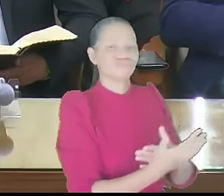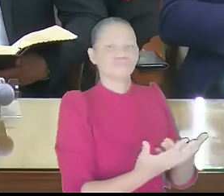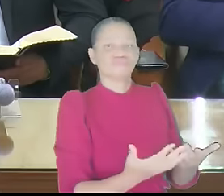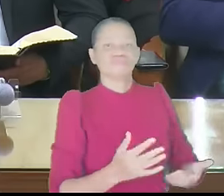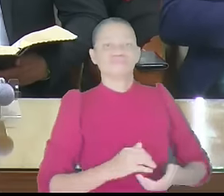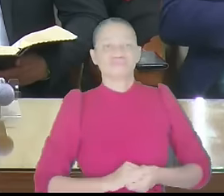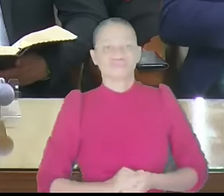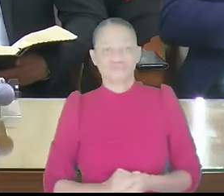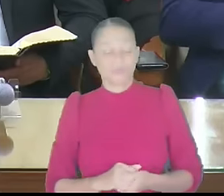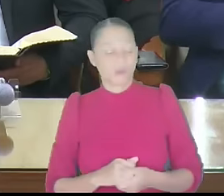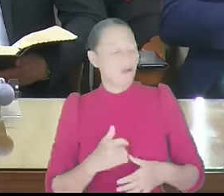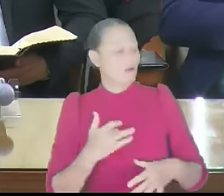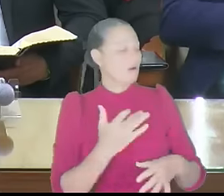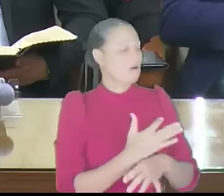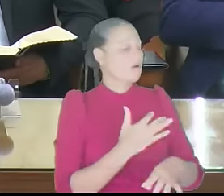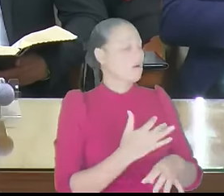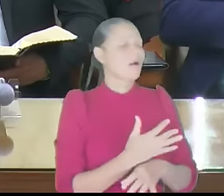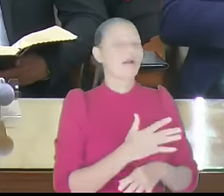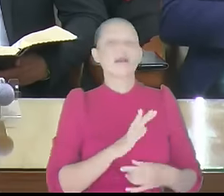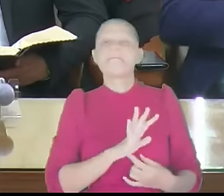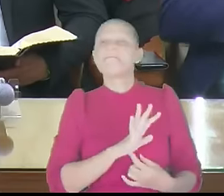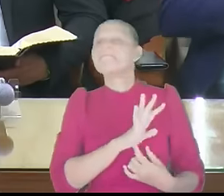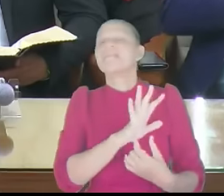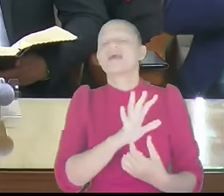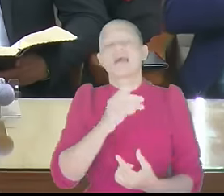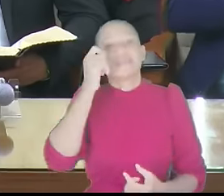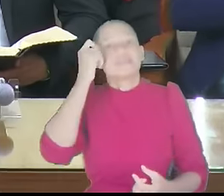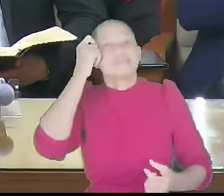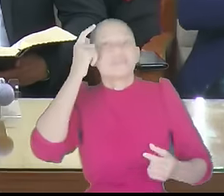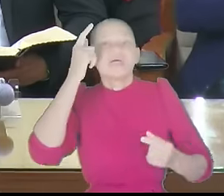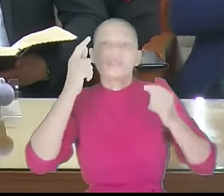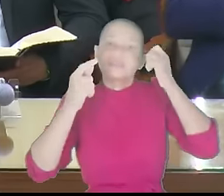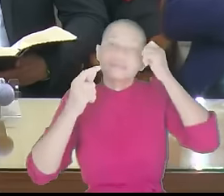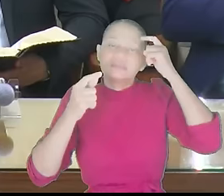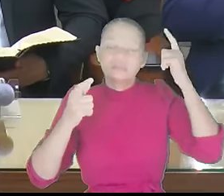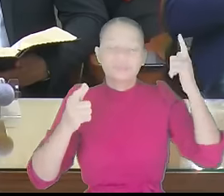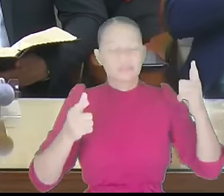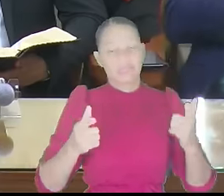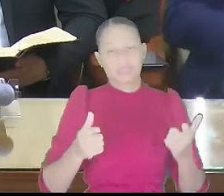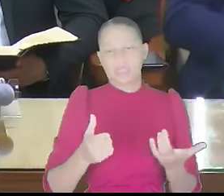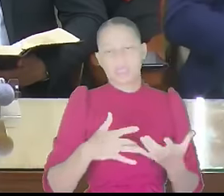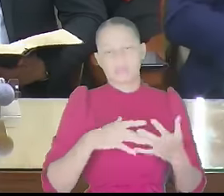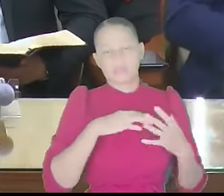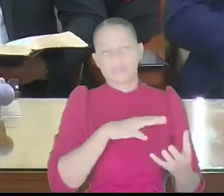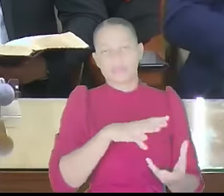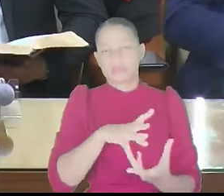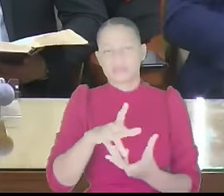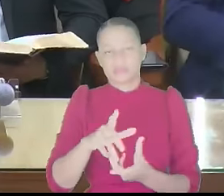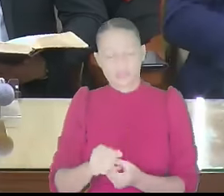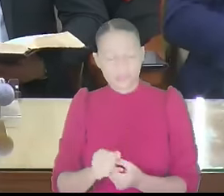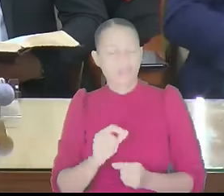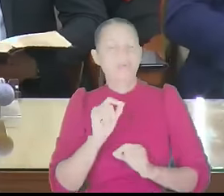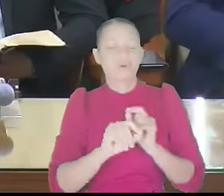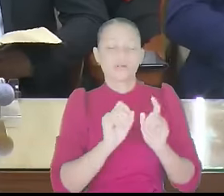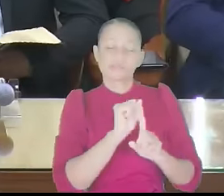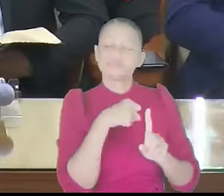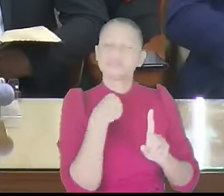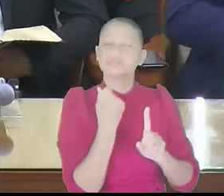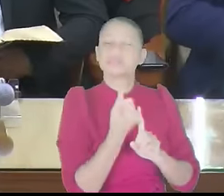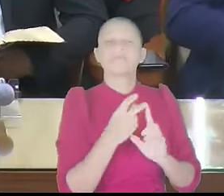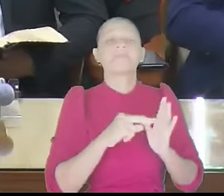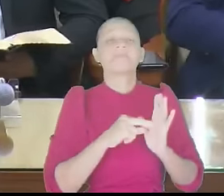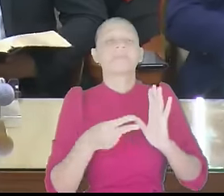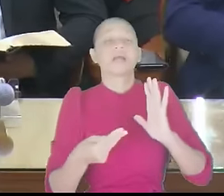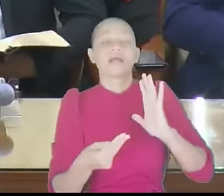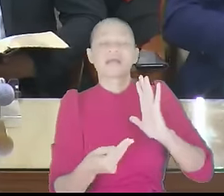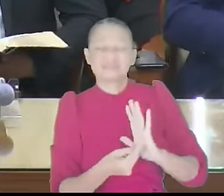A cidade representa as ideias mundanas. A cidade representa a sociedade mundana.